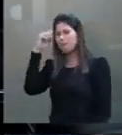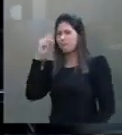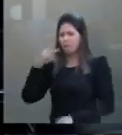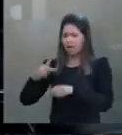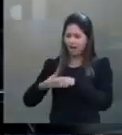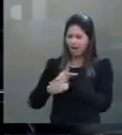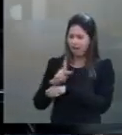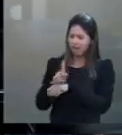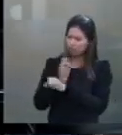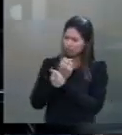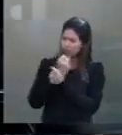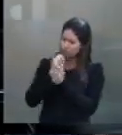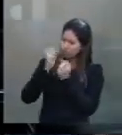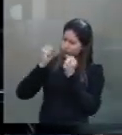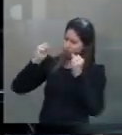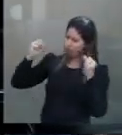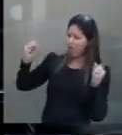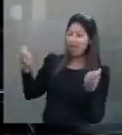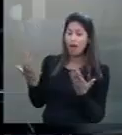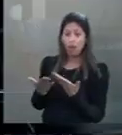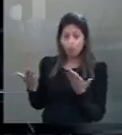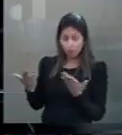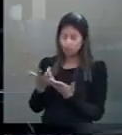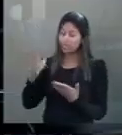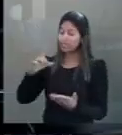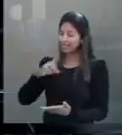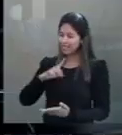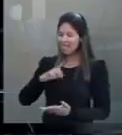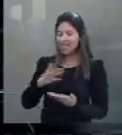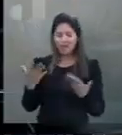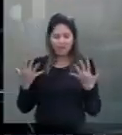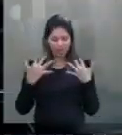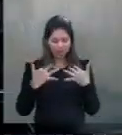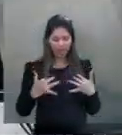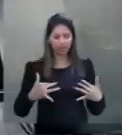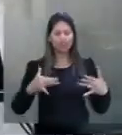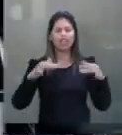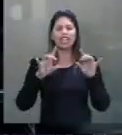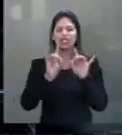Tenhamos, então, aqui hoje uma excelente sessão especial de debates